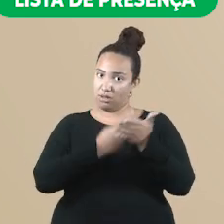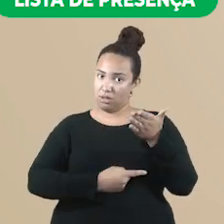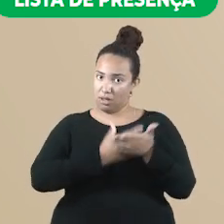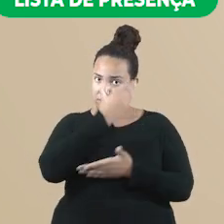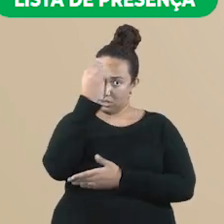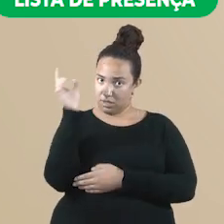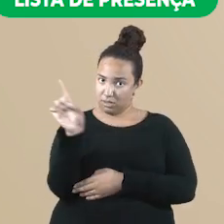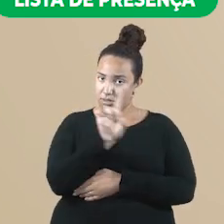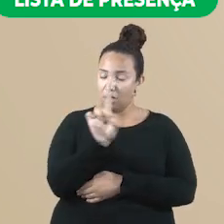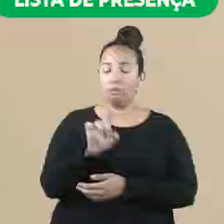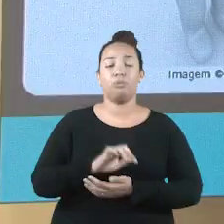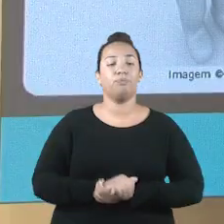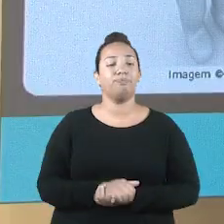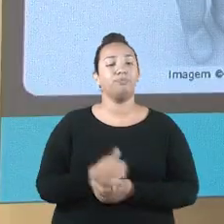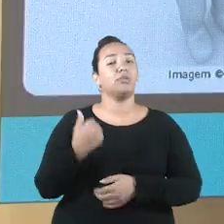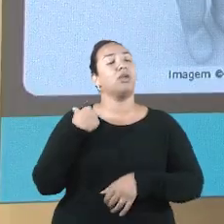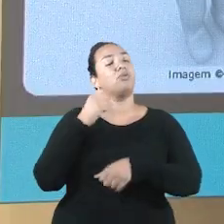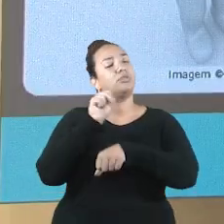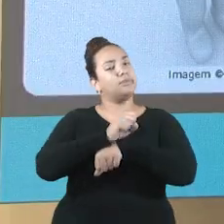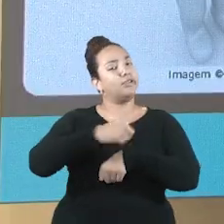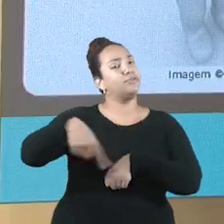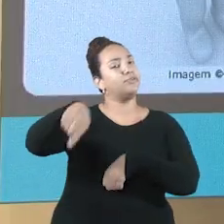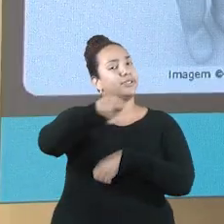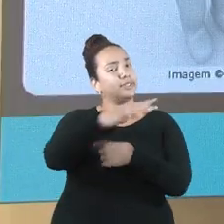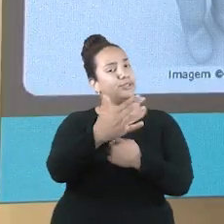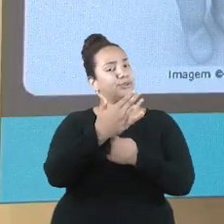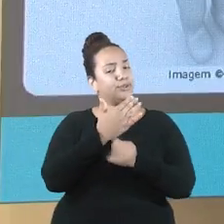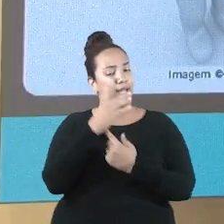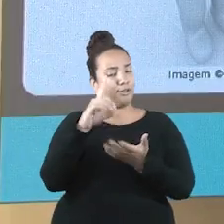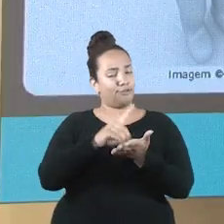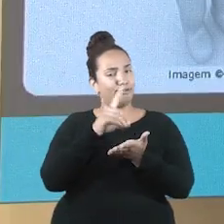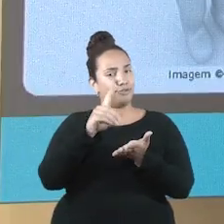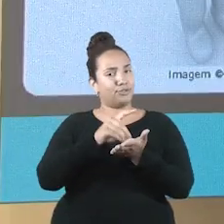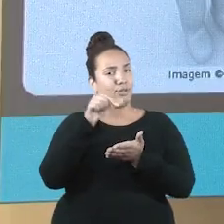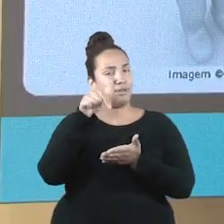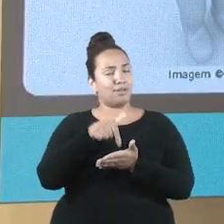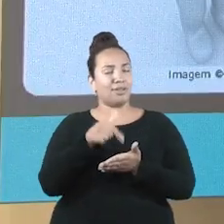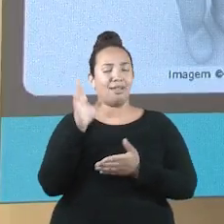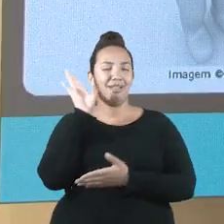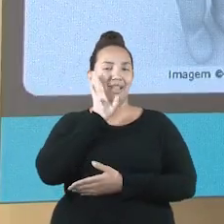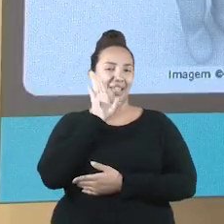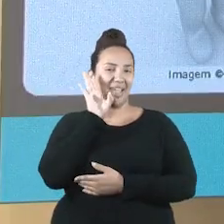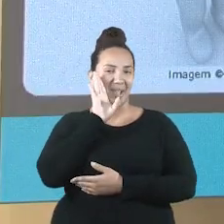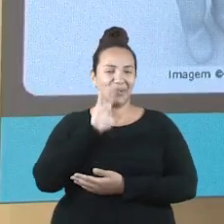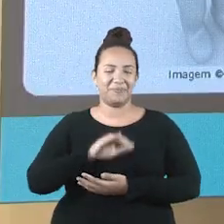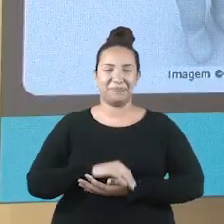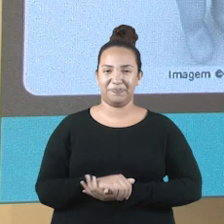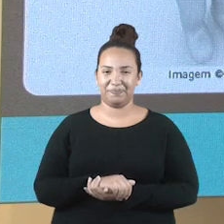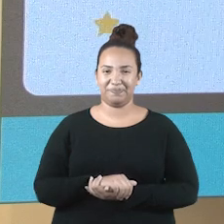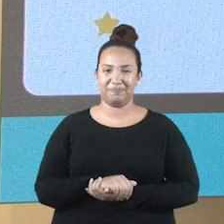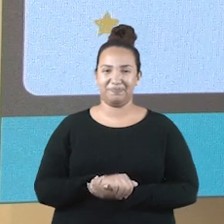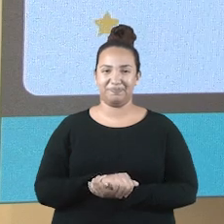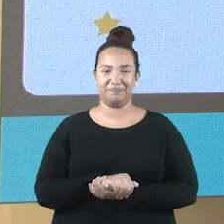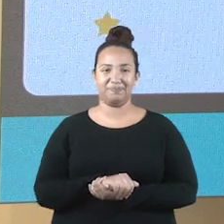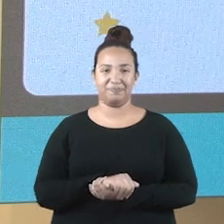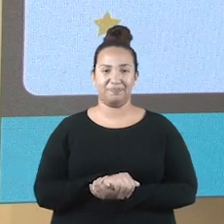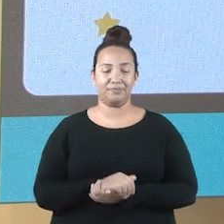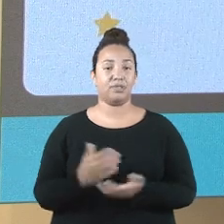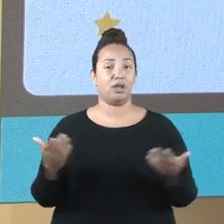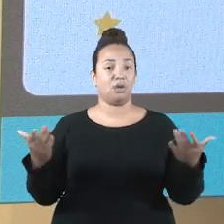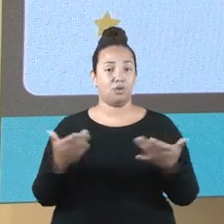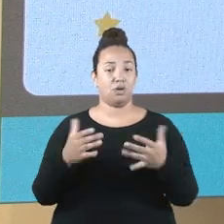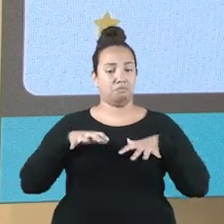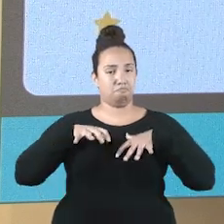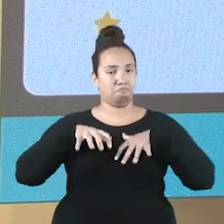seu caderno para não esquecer. Eu espero que com a sua ajuda o nosso dicionário fique muito mais legal. Agora